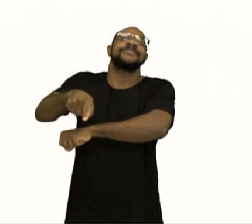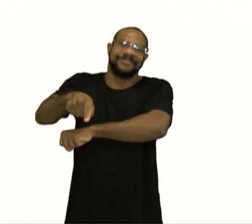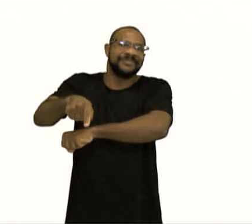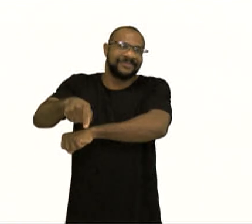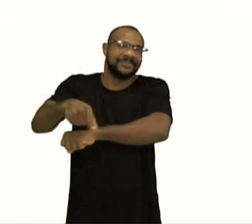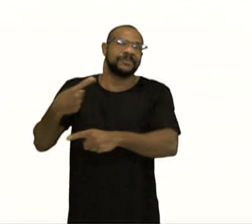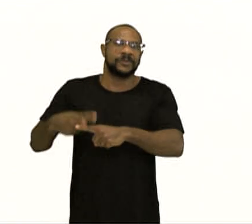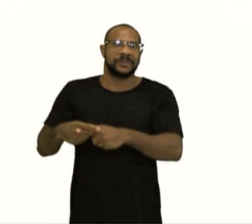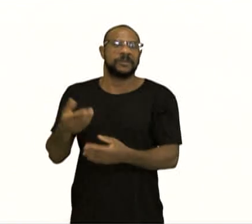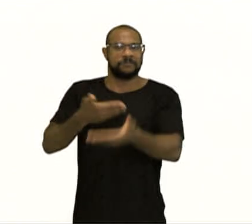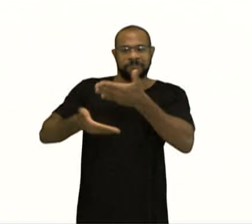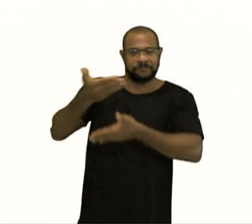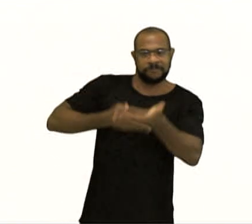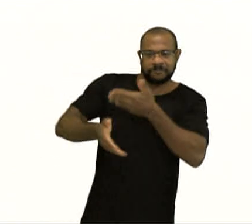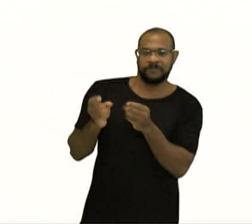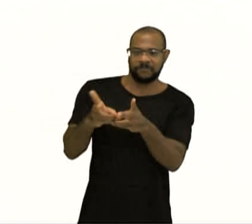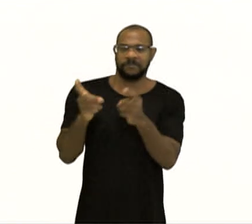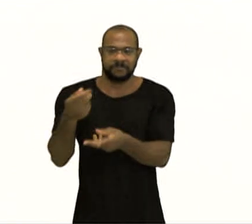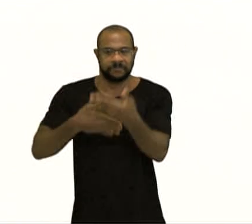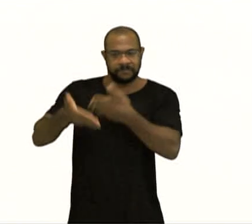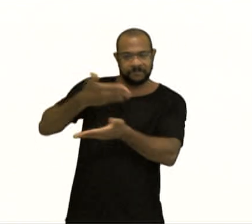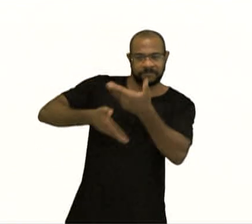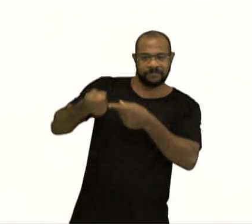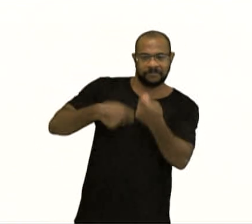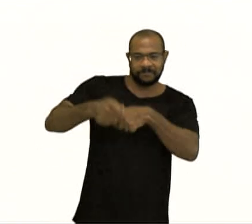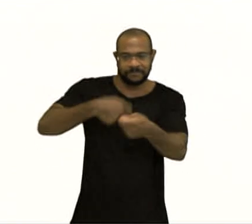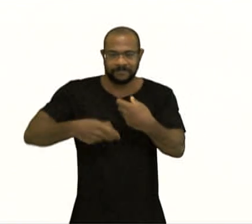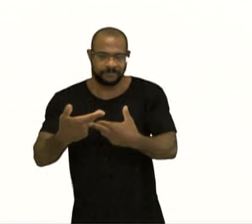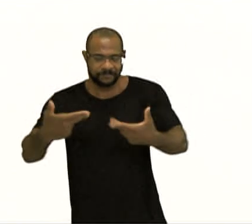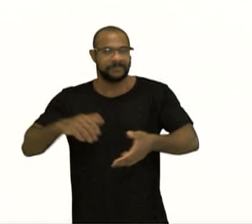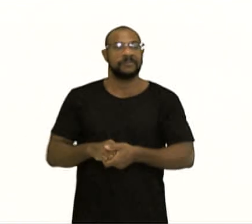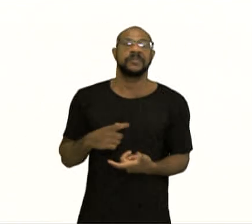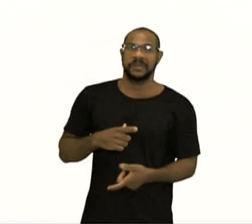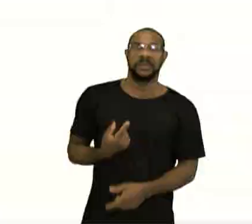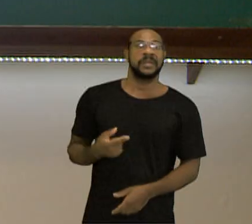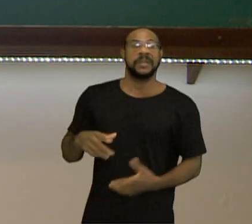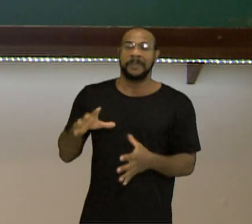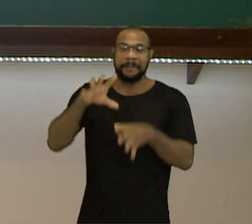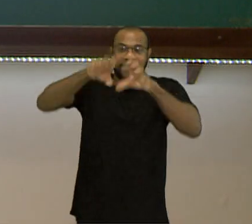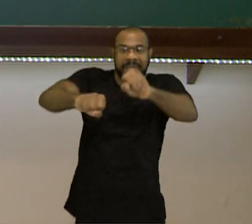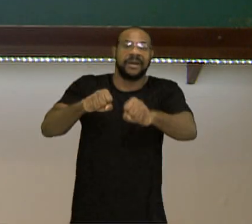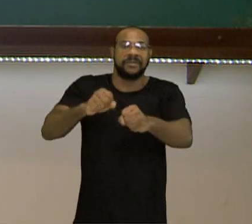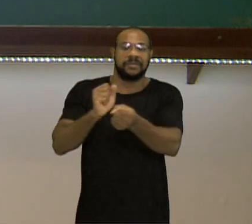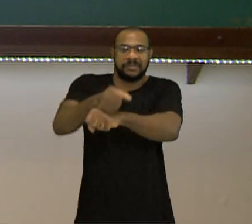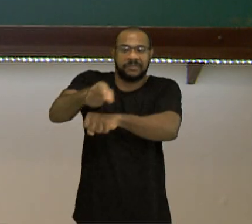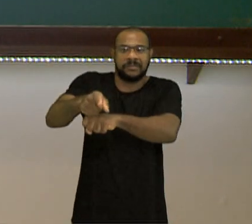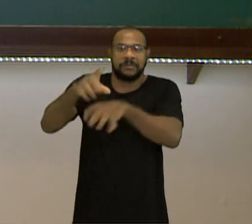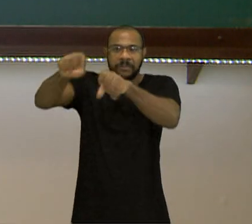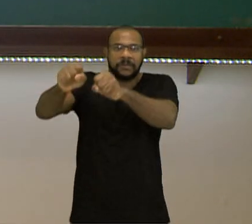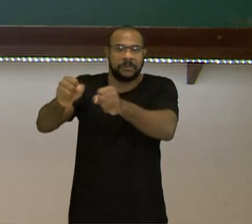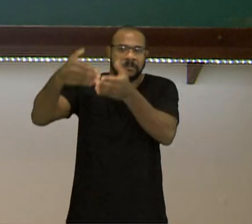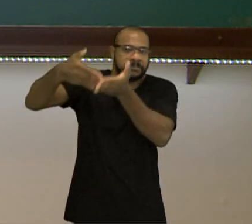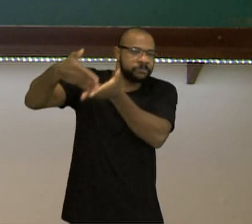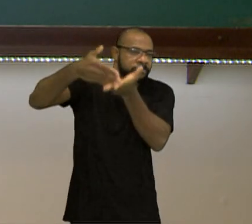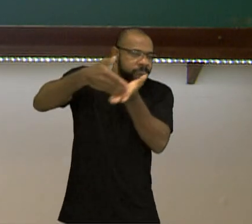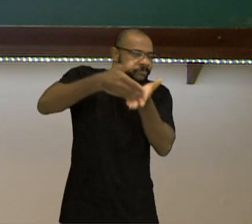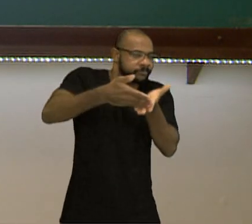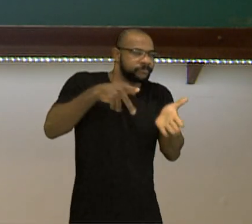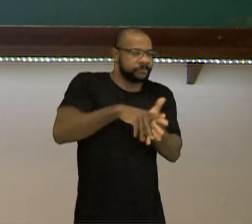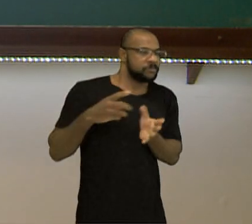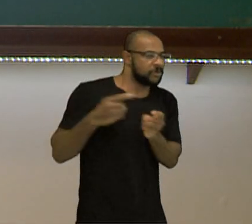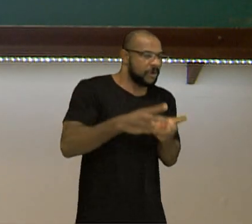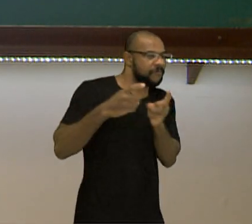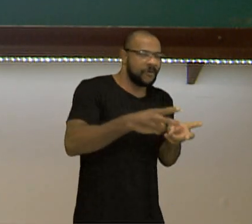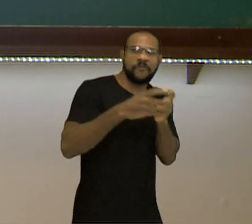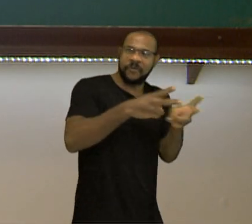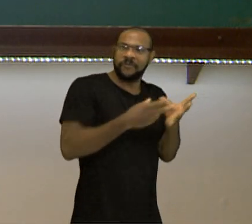através do Atlântico. Então, pegavam esses africanos e africanos na costa africana e traziam para a América, comercializavam